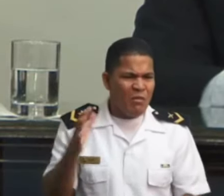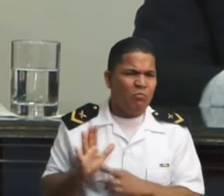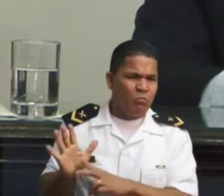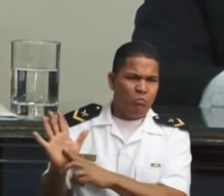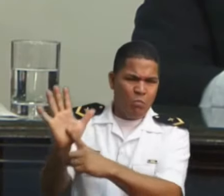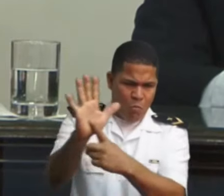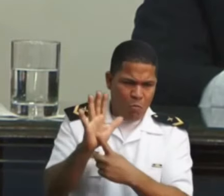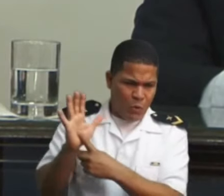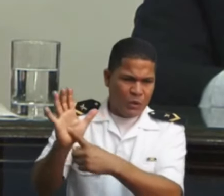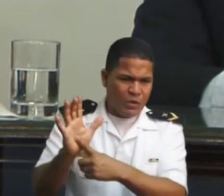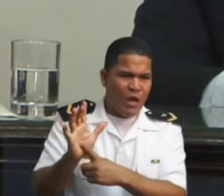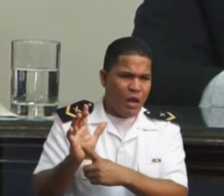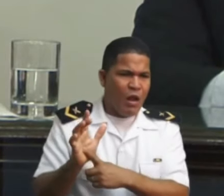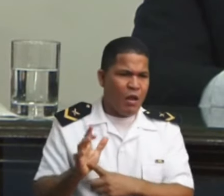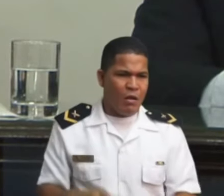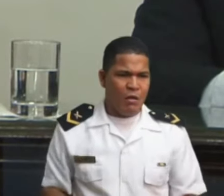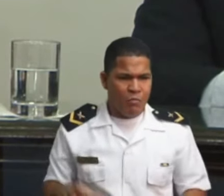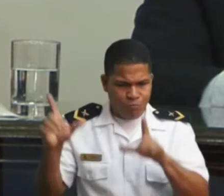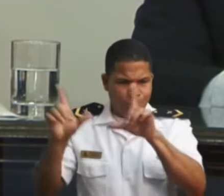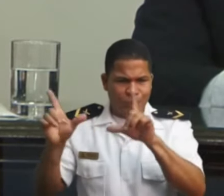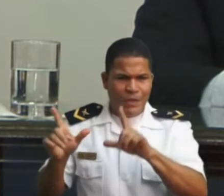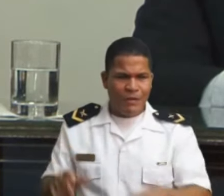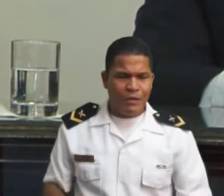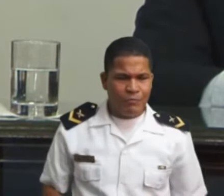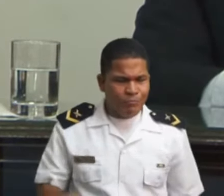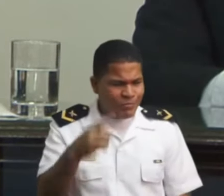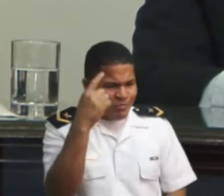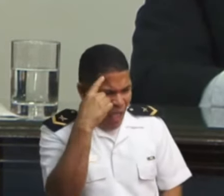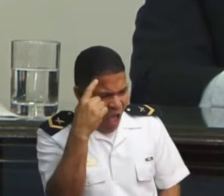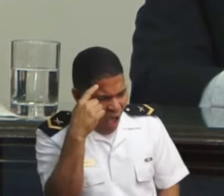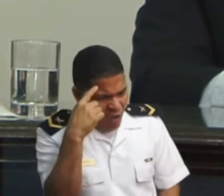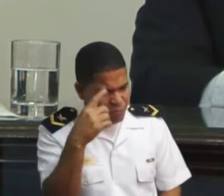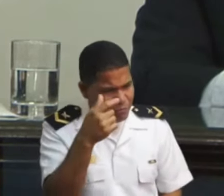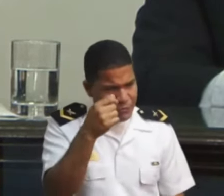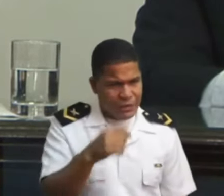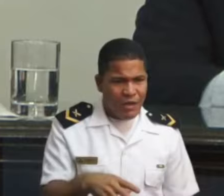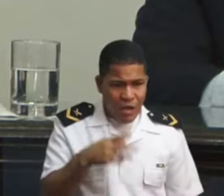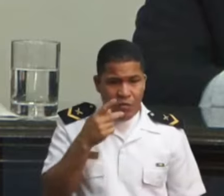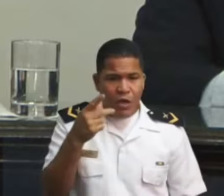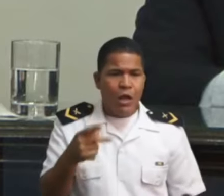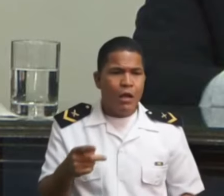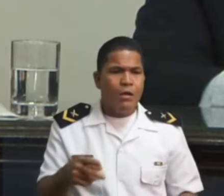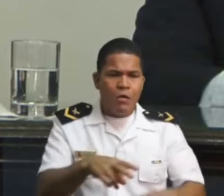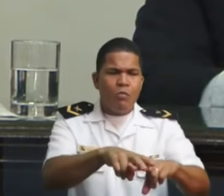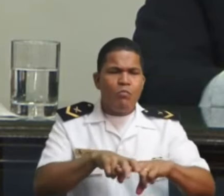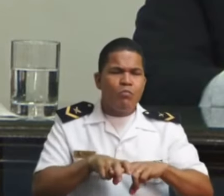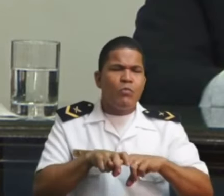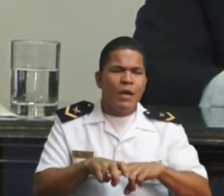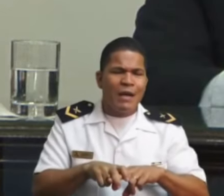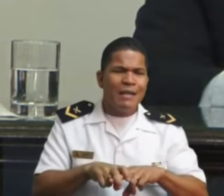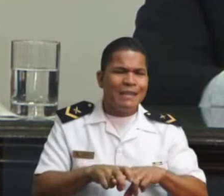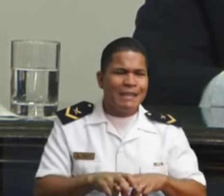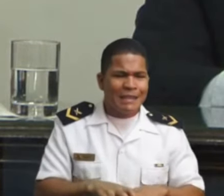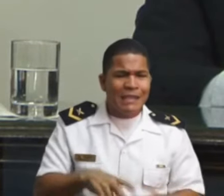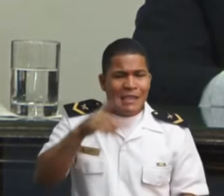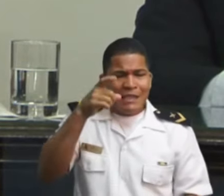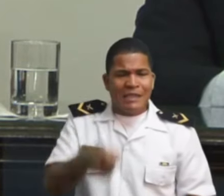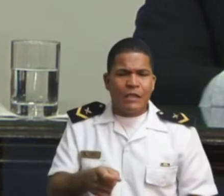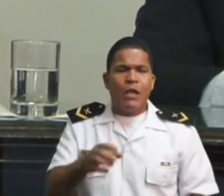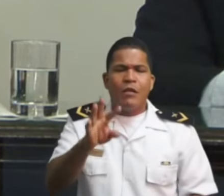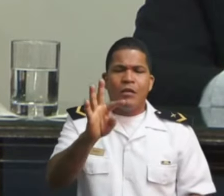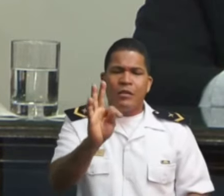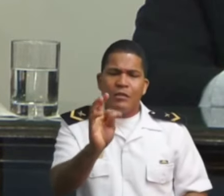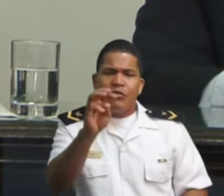oportunidades. Me veio à cabeça falar sobre a razão de ser do tribunal, a essência do